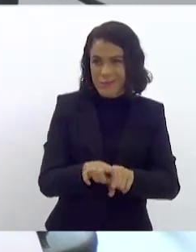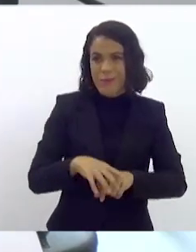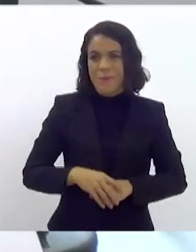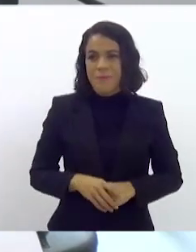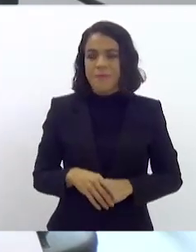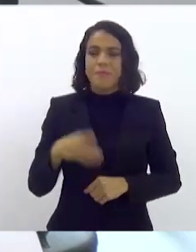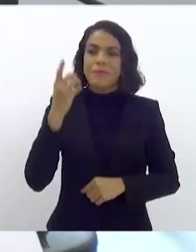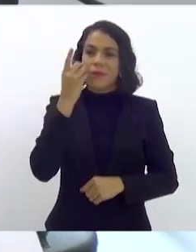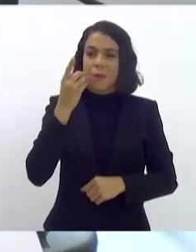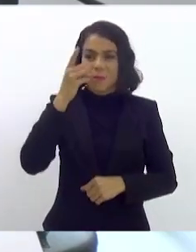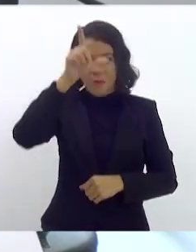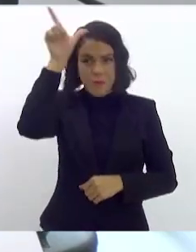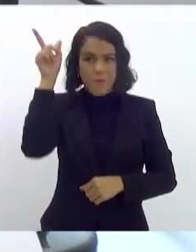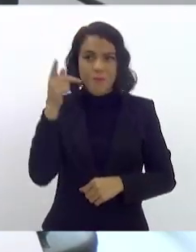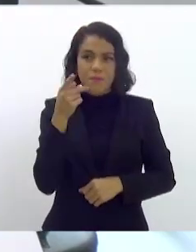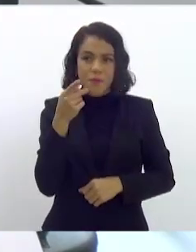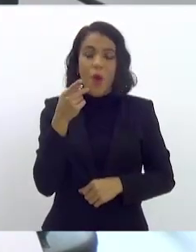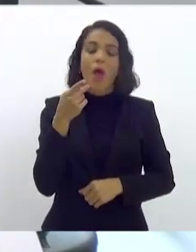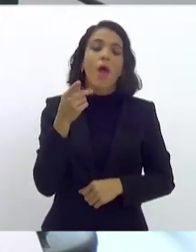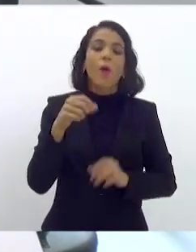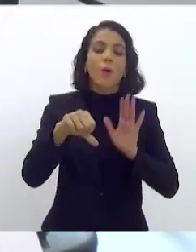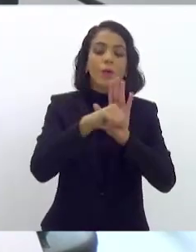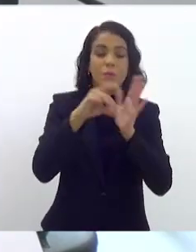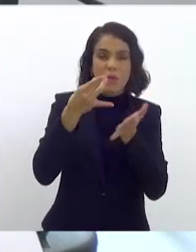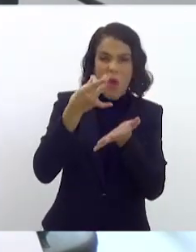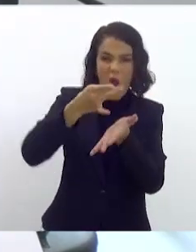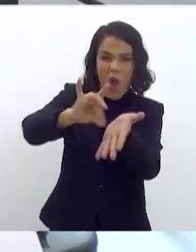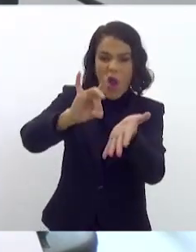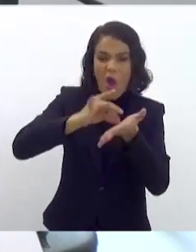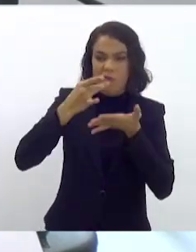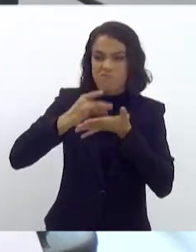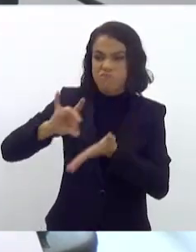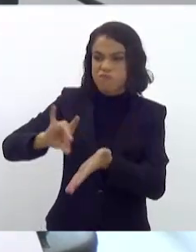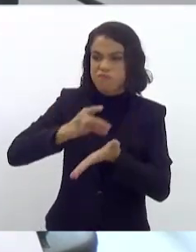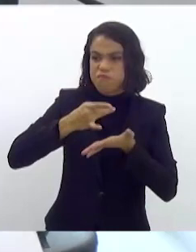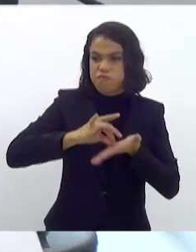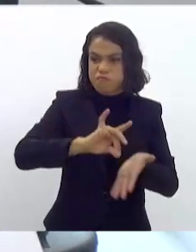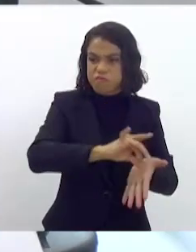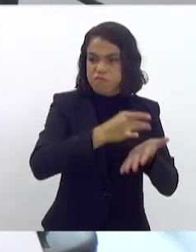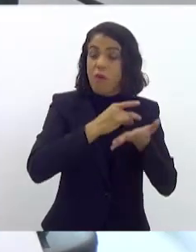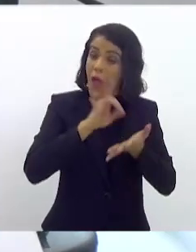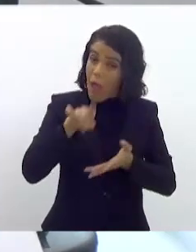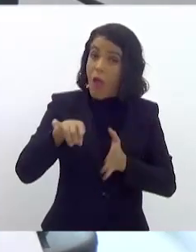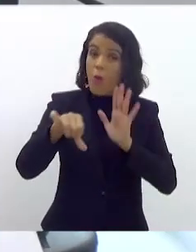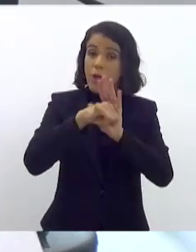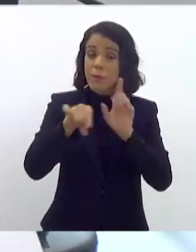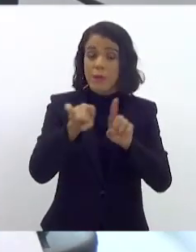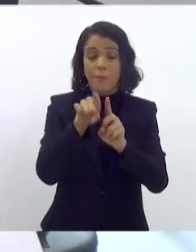deputada Índia. O crime de ódio ali vai estar presente e é um crime cibernético.